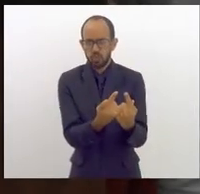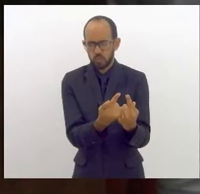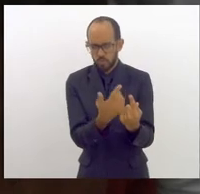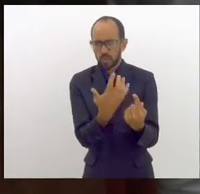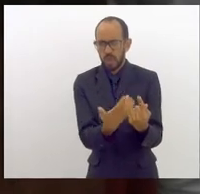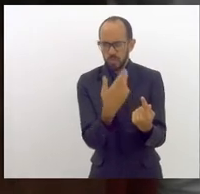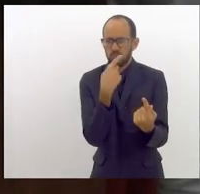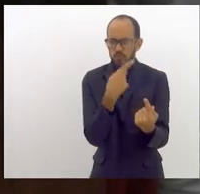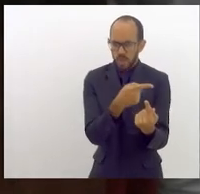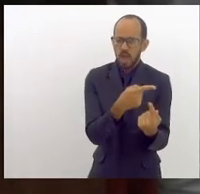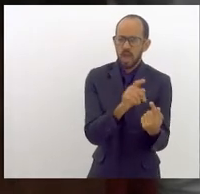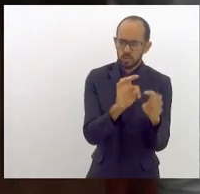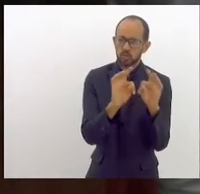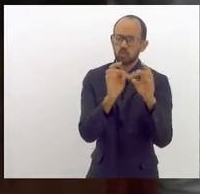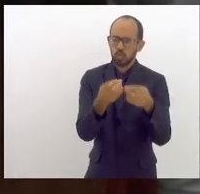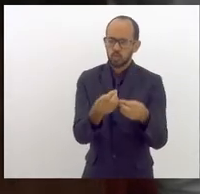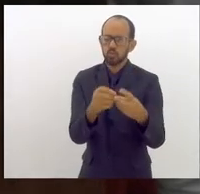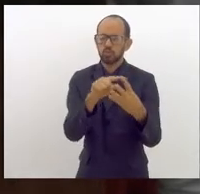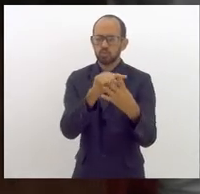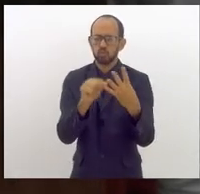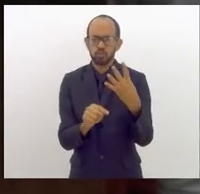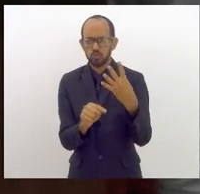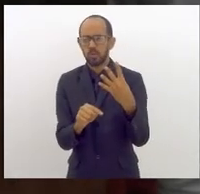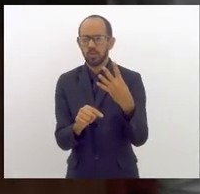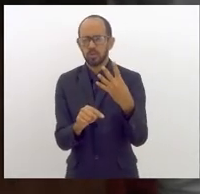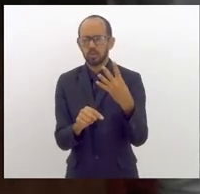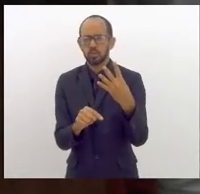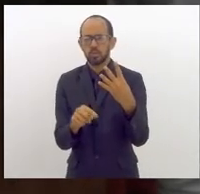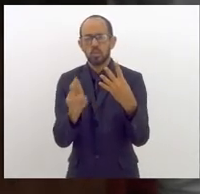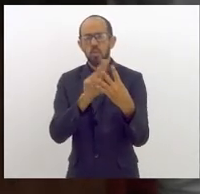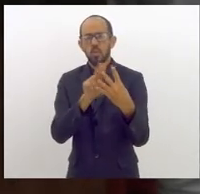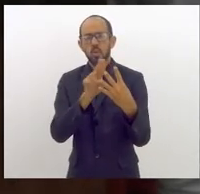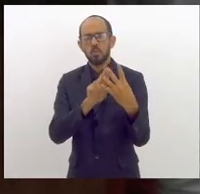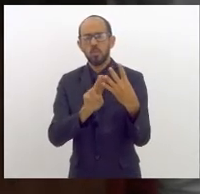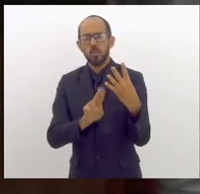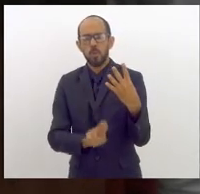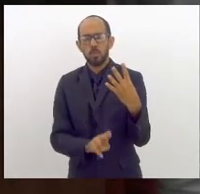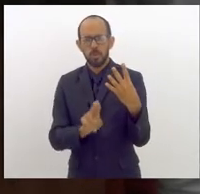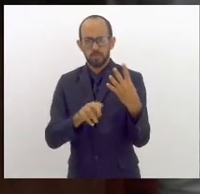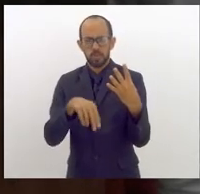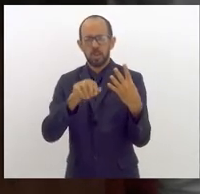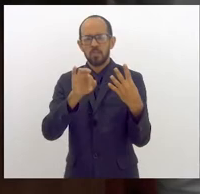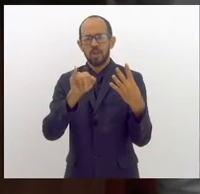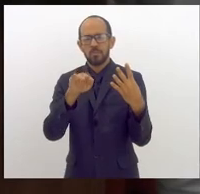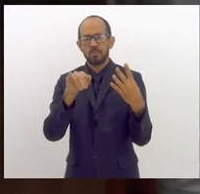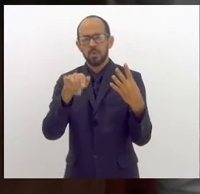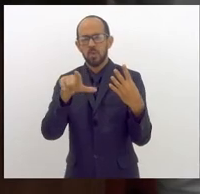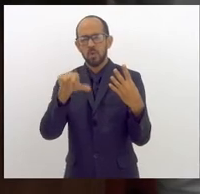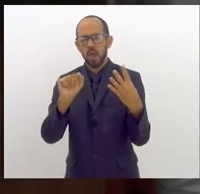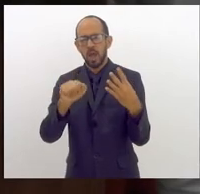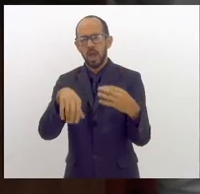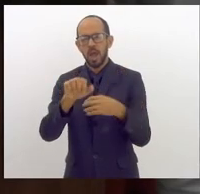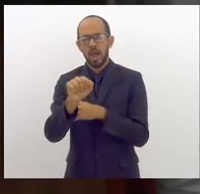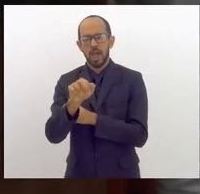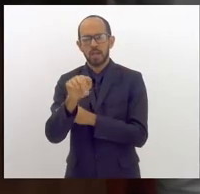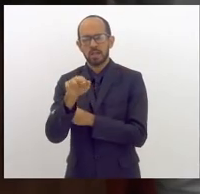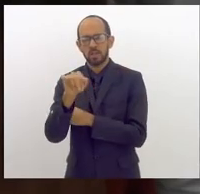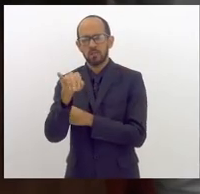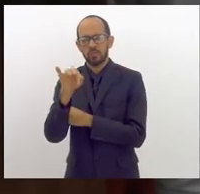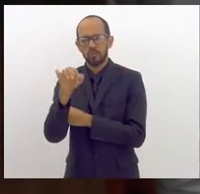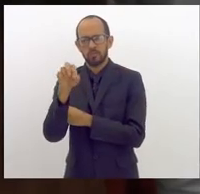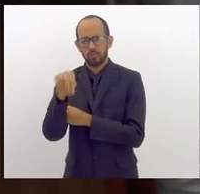todos os quatro nomes de referência né A Fabíola Machado Júnior o Pedro